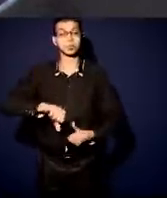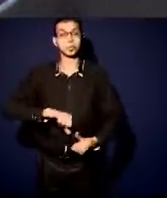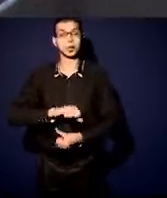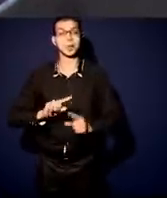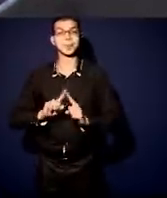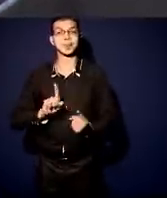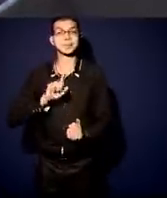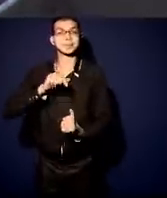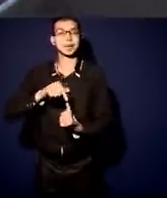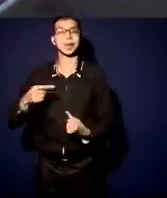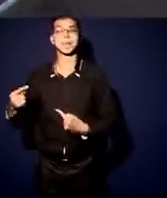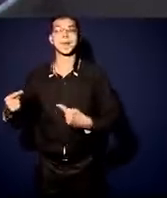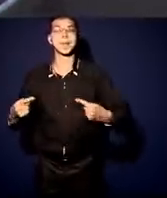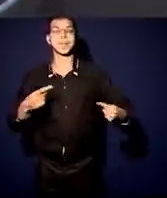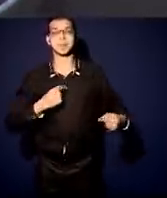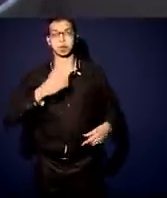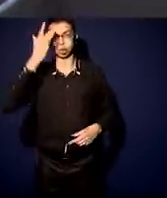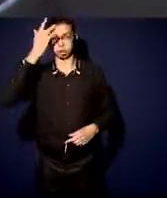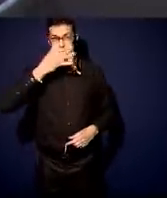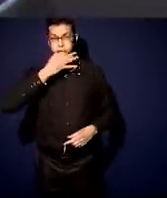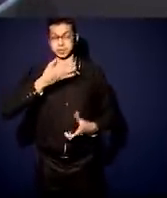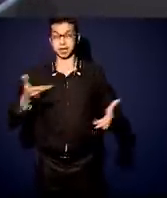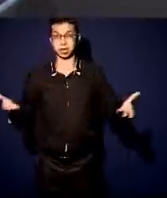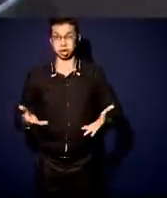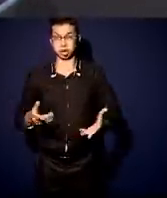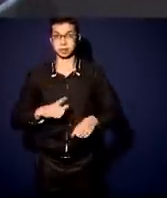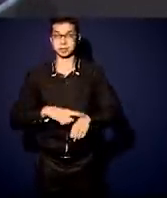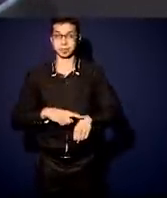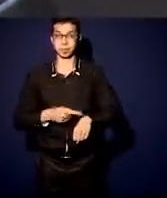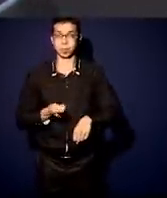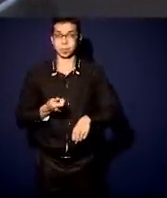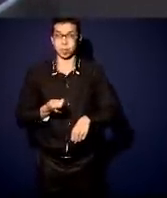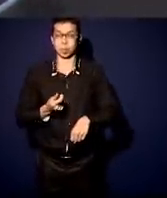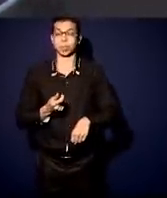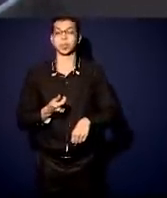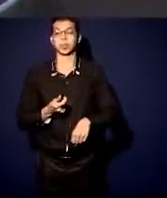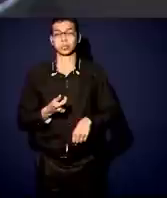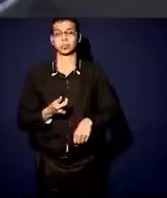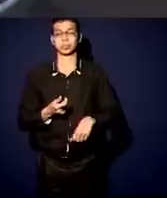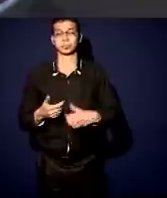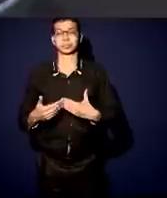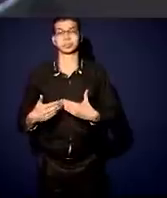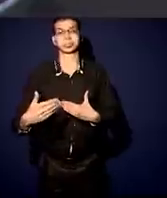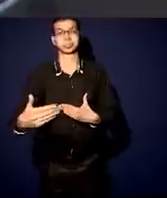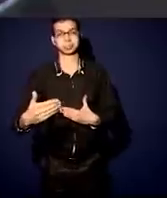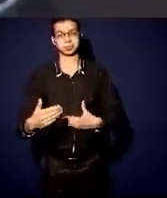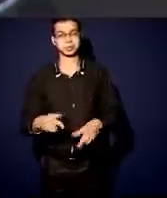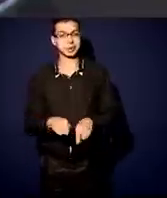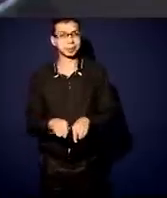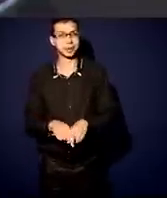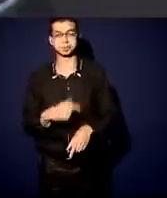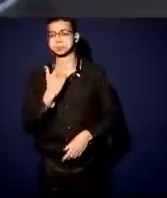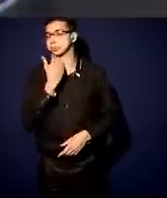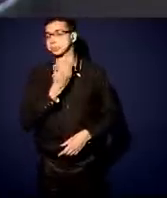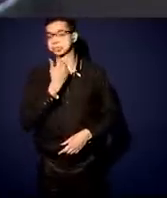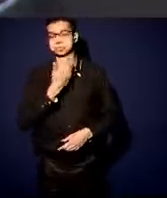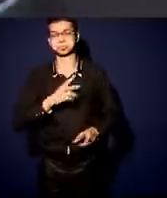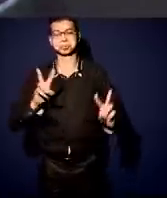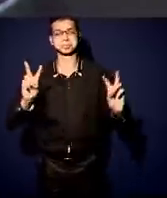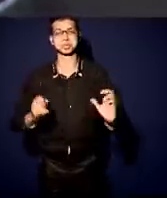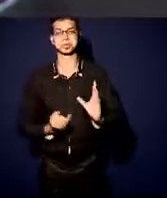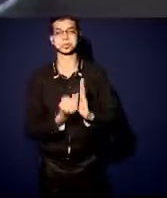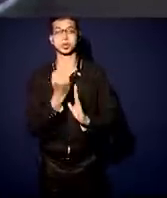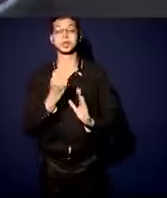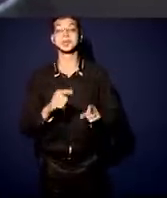eu acho nesse momento nem é de longo prazo nem é de curto prazo não traz nenhum ganho para esse processo de inflação e por objetivo final